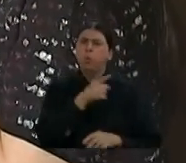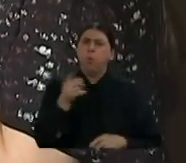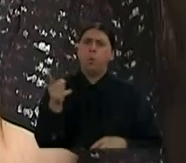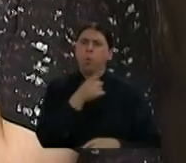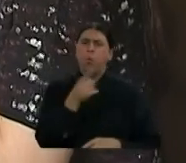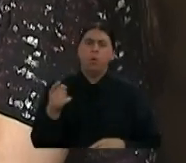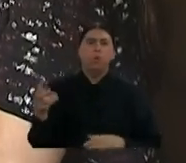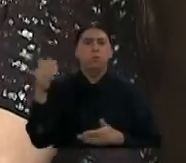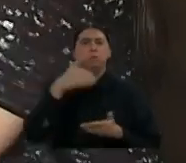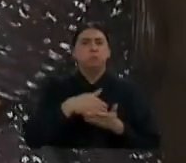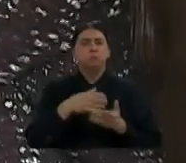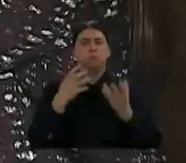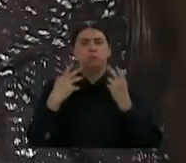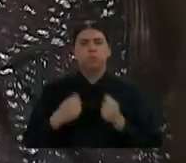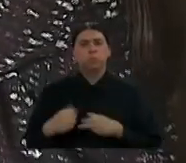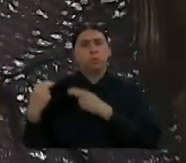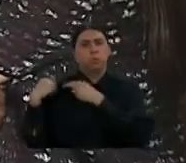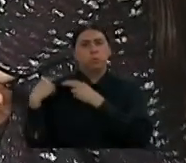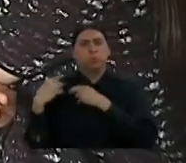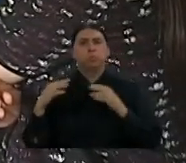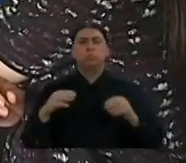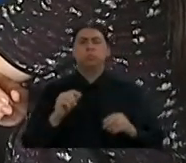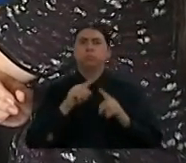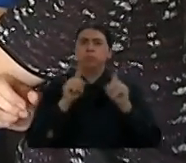e assumirem a função